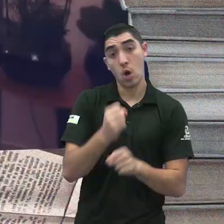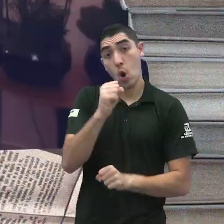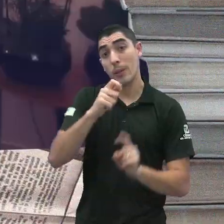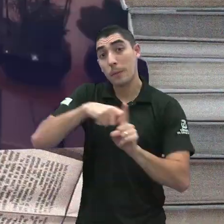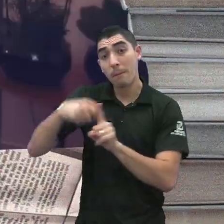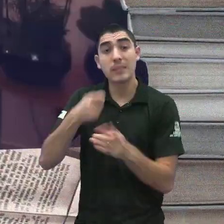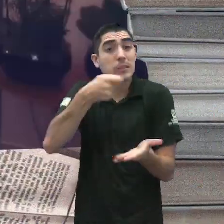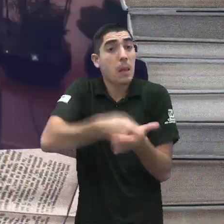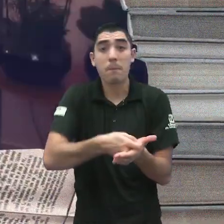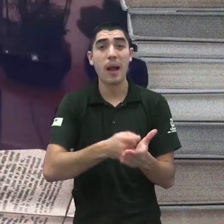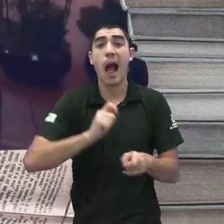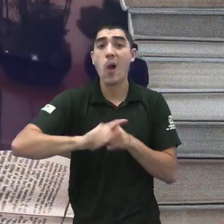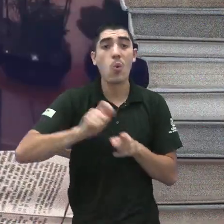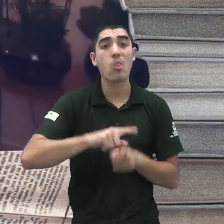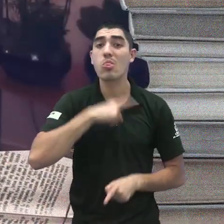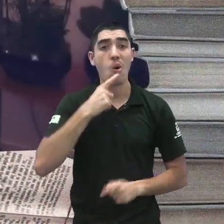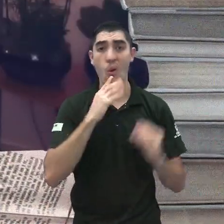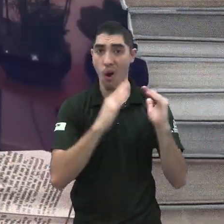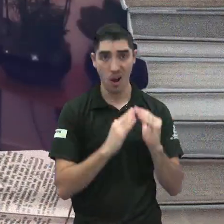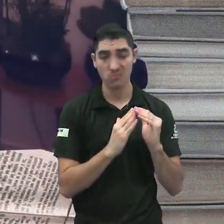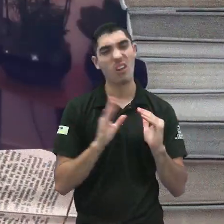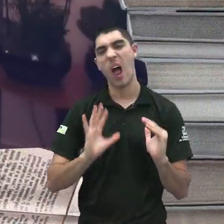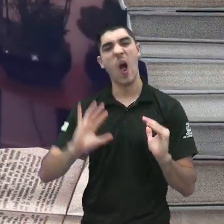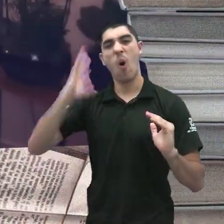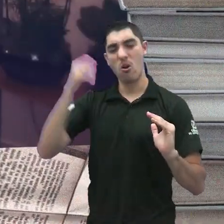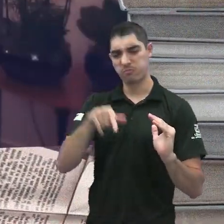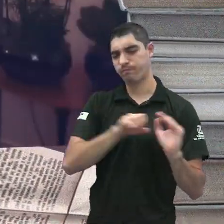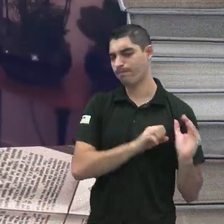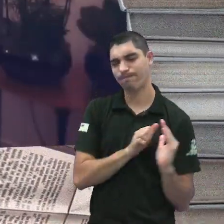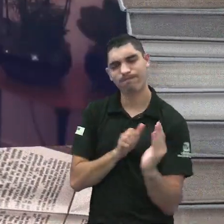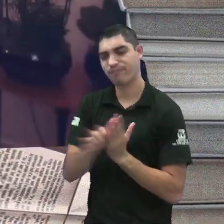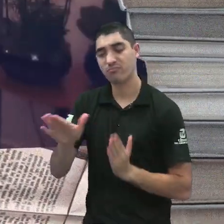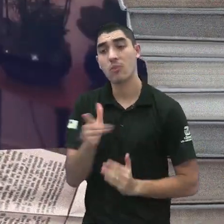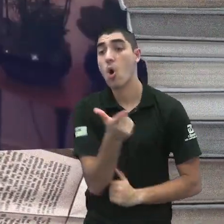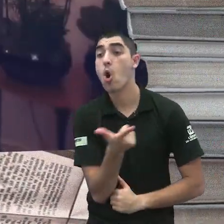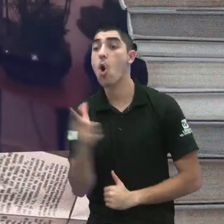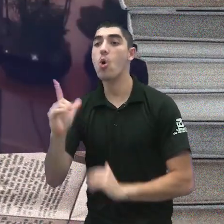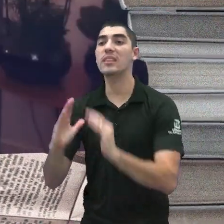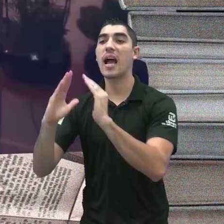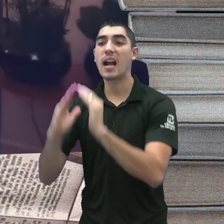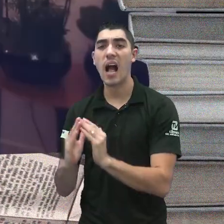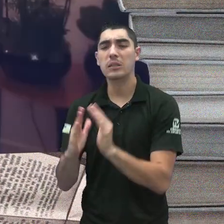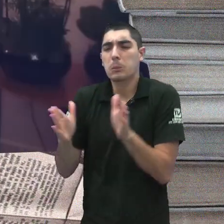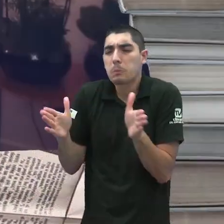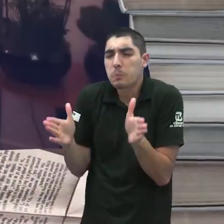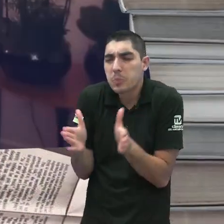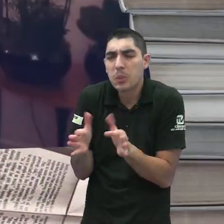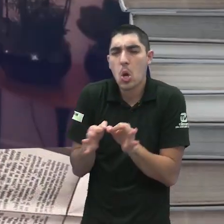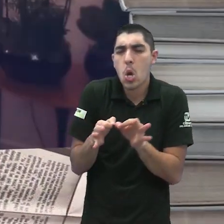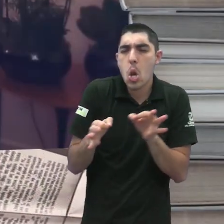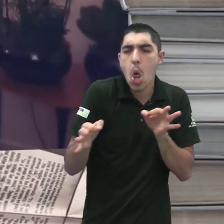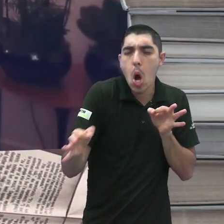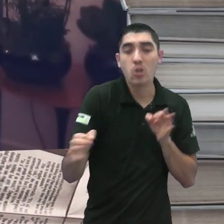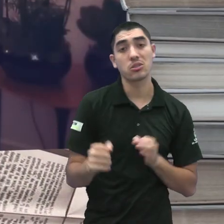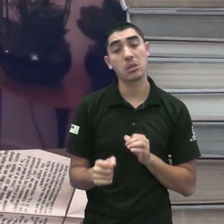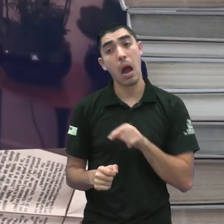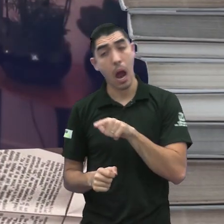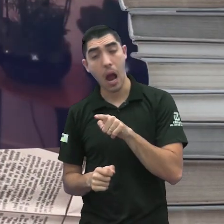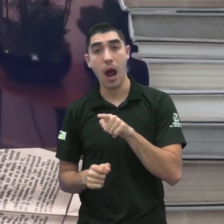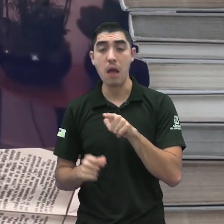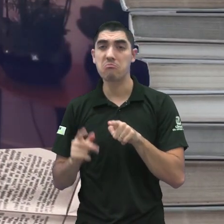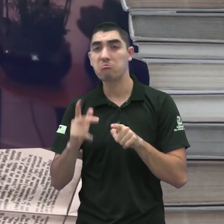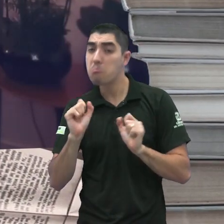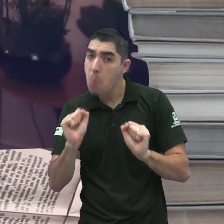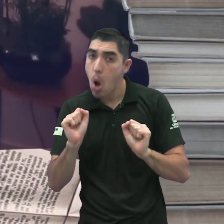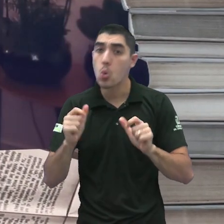o aluguel da casa, foram despejados, estão indo para uma casa menor, num lugar mais afastado, né? Aqui especula-se